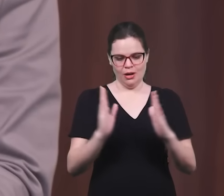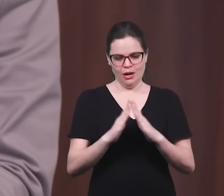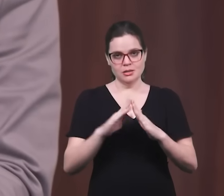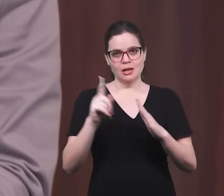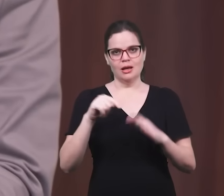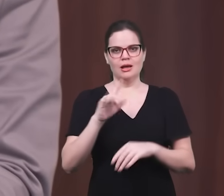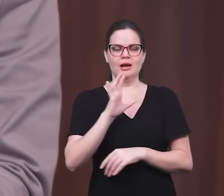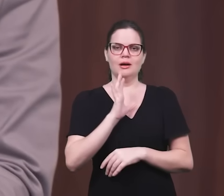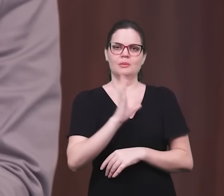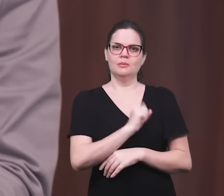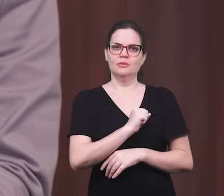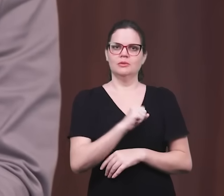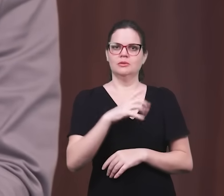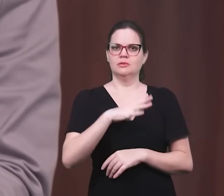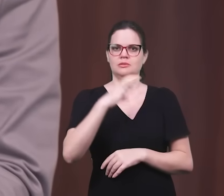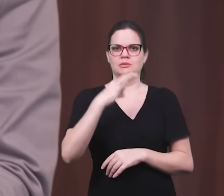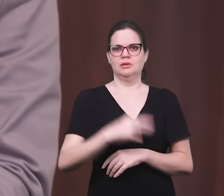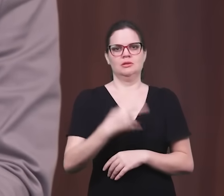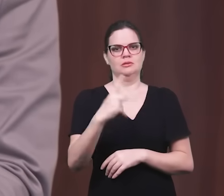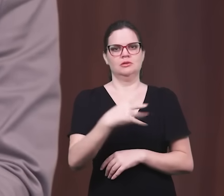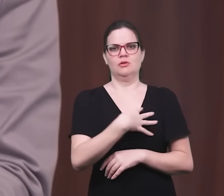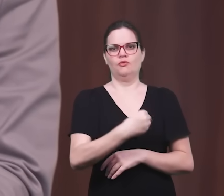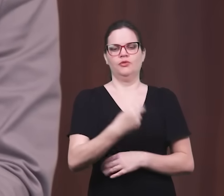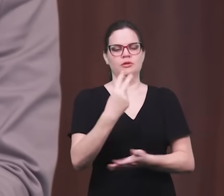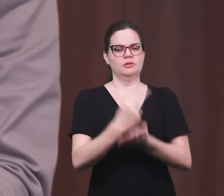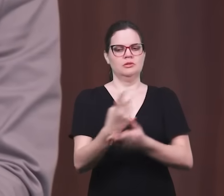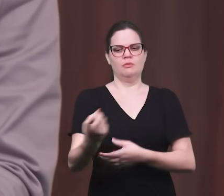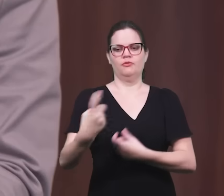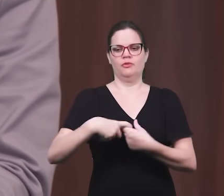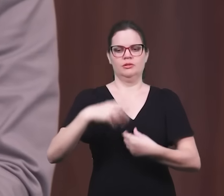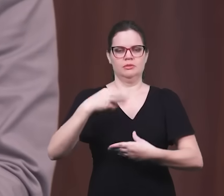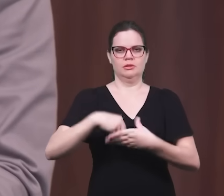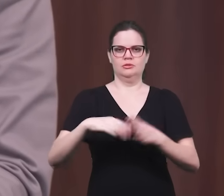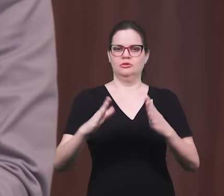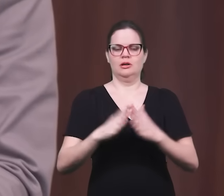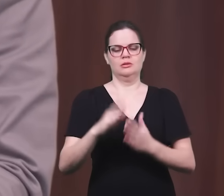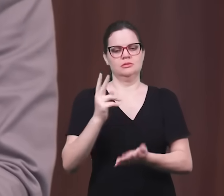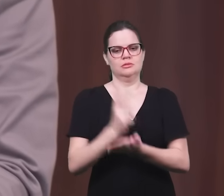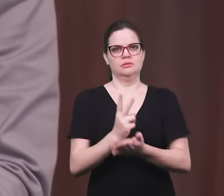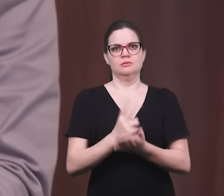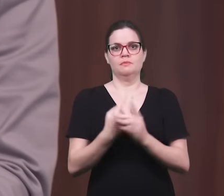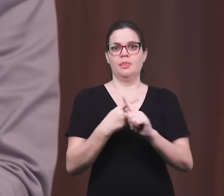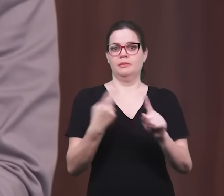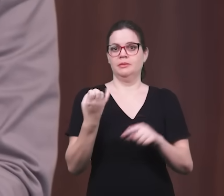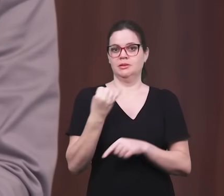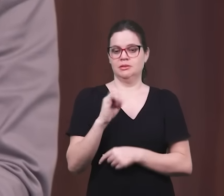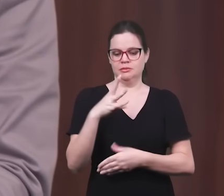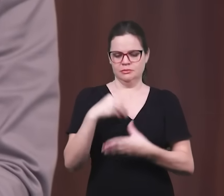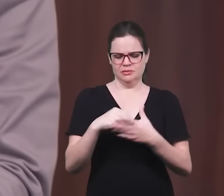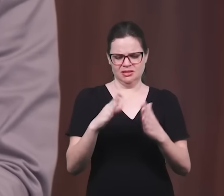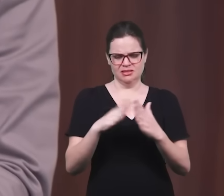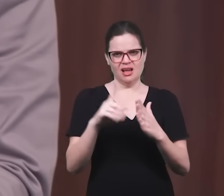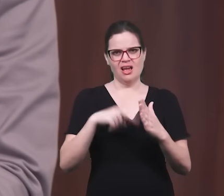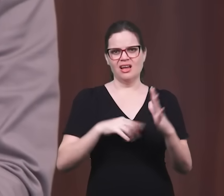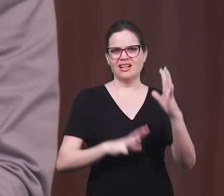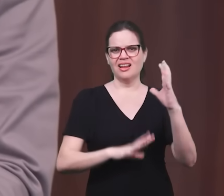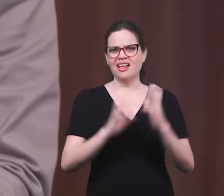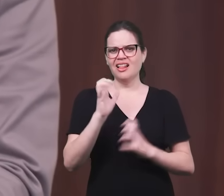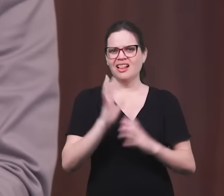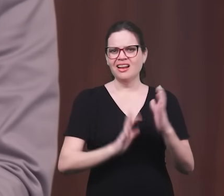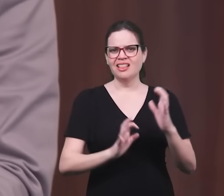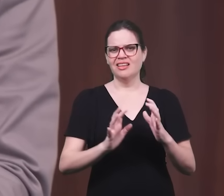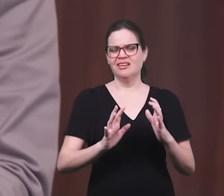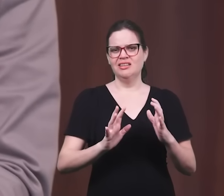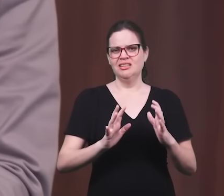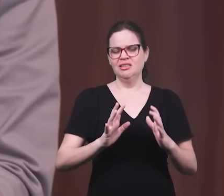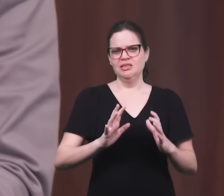uma certeza. O pássaro sempre volta para o ninho. Agora, quando o lar é um lar de guerra, é um